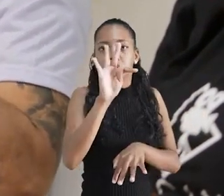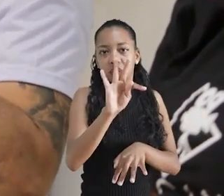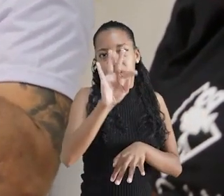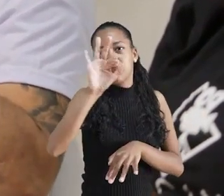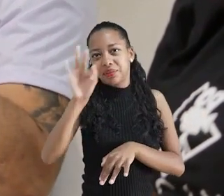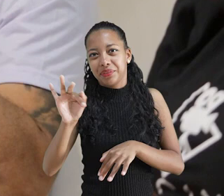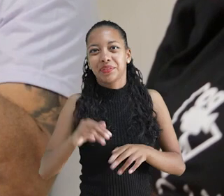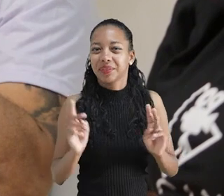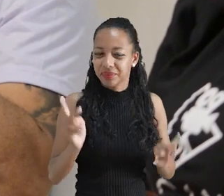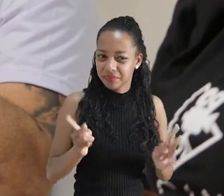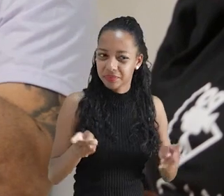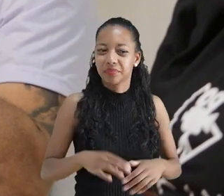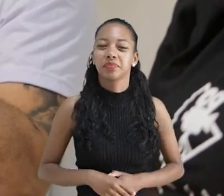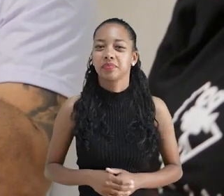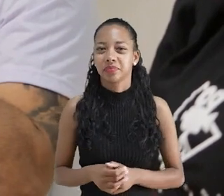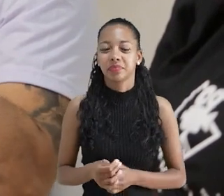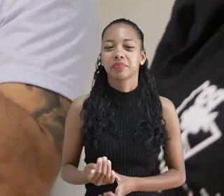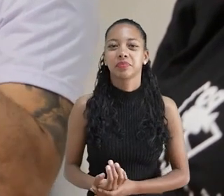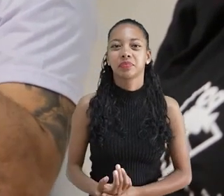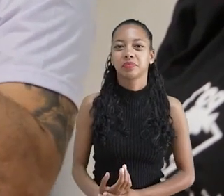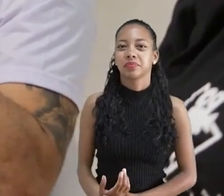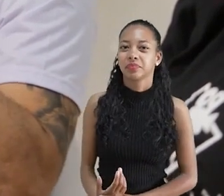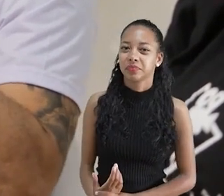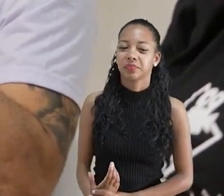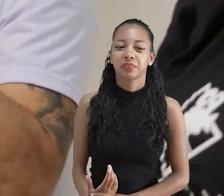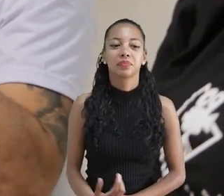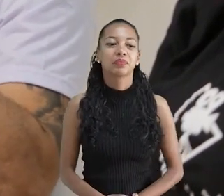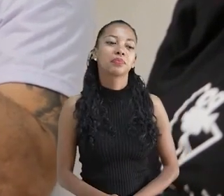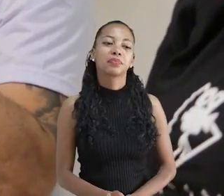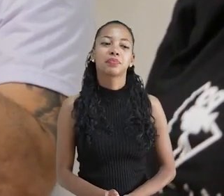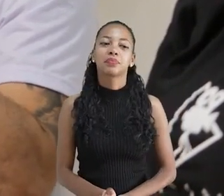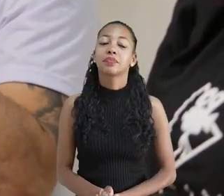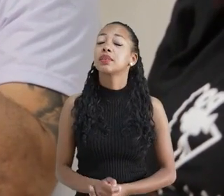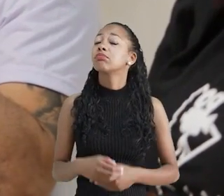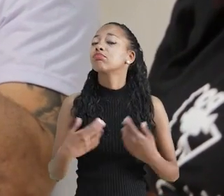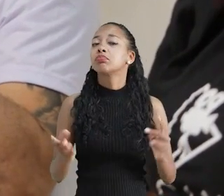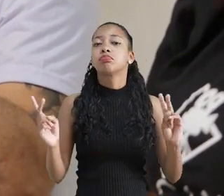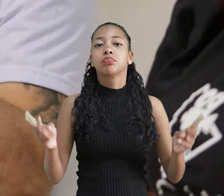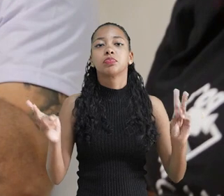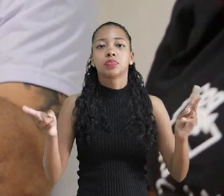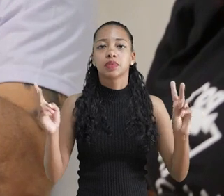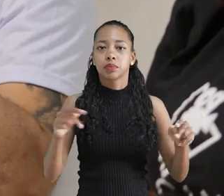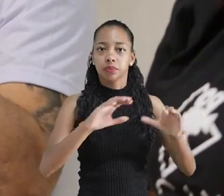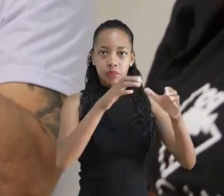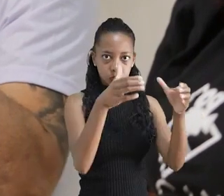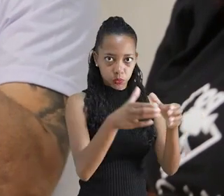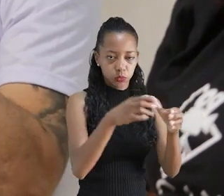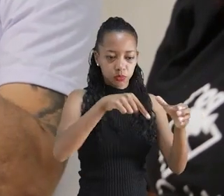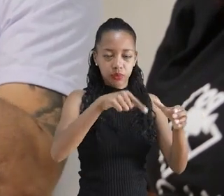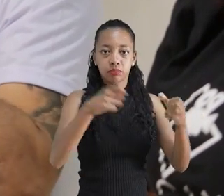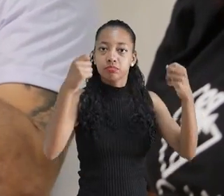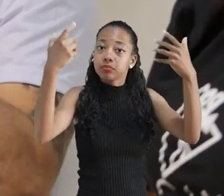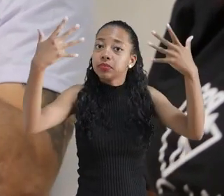meus filhos e tudo mais Então essa é a questão importante a gente exalta muito no trabalho do coletivo tfil essa questão do pertencimento do orgulho